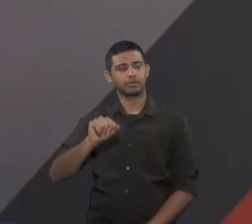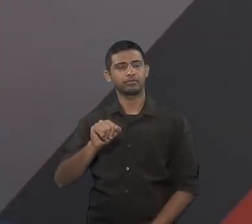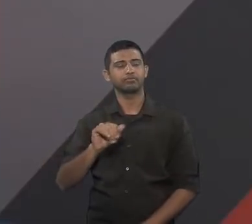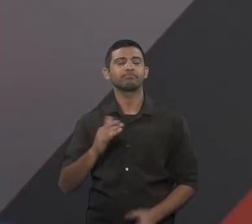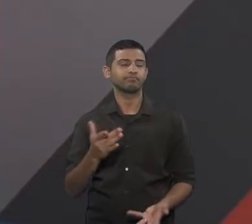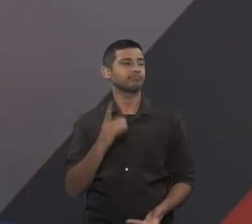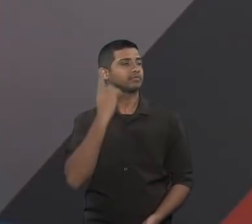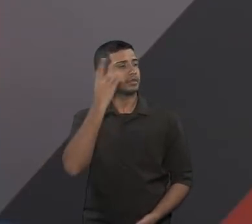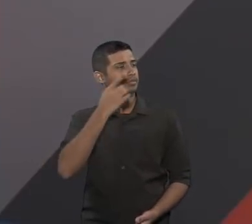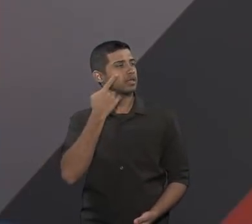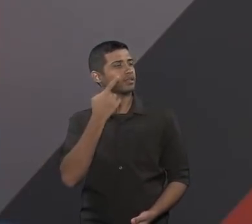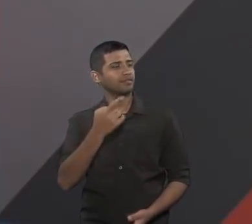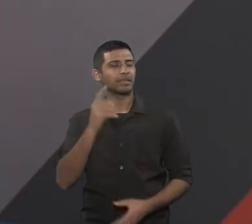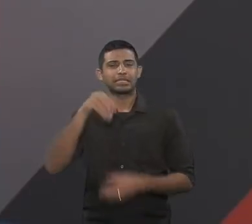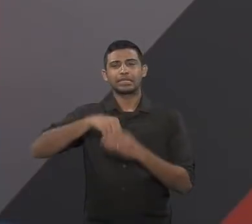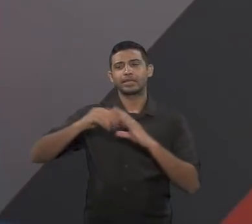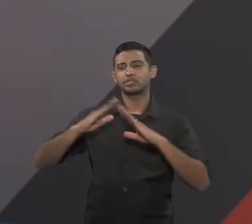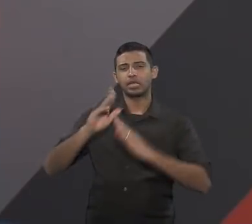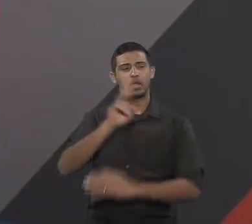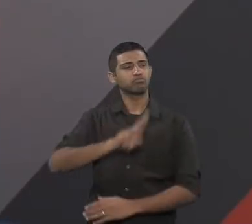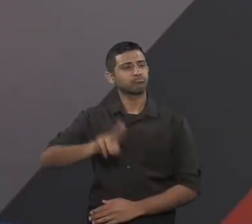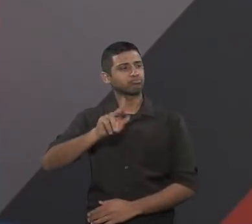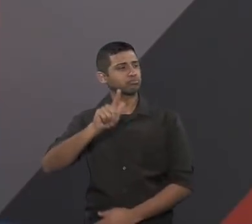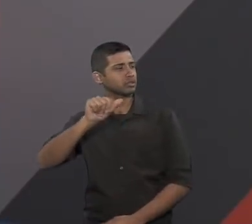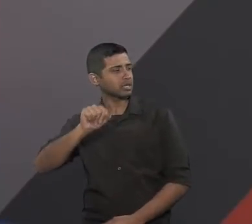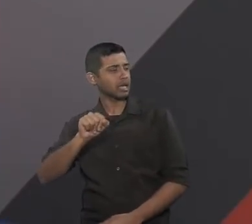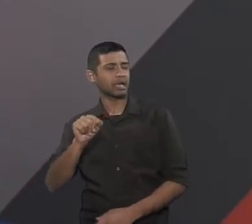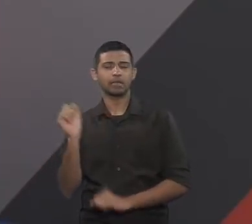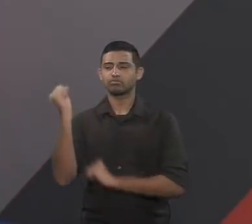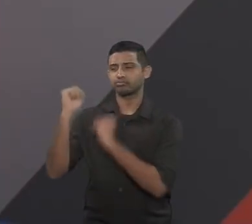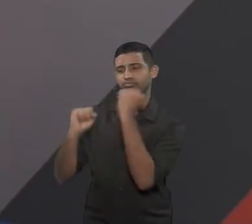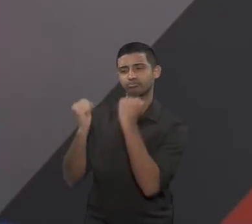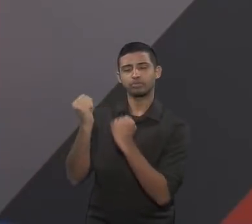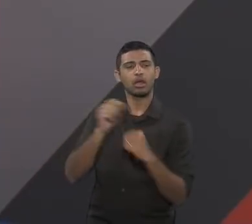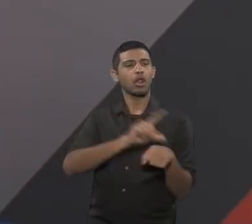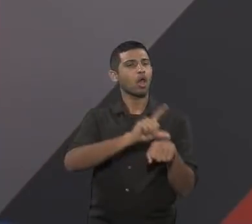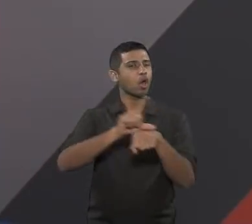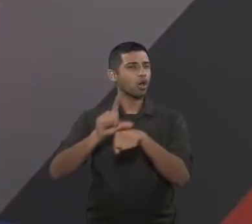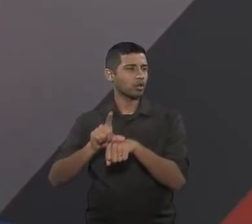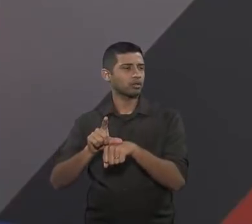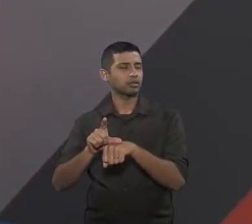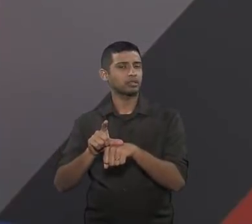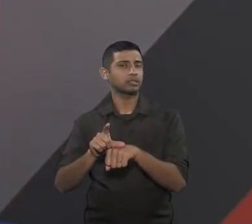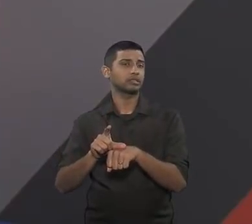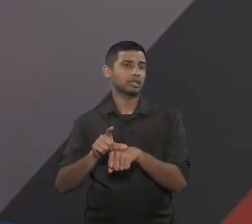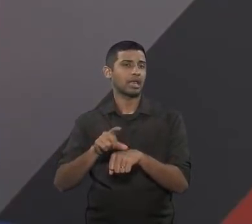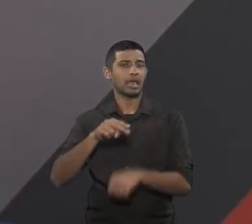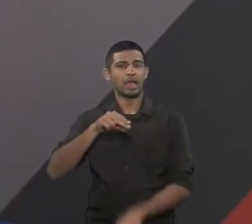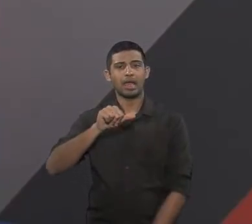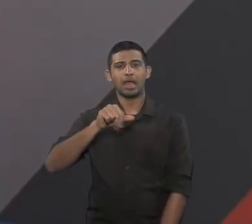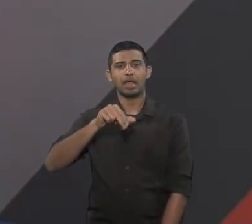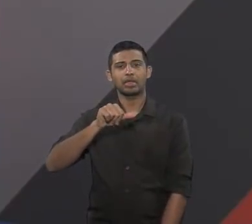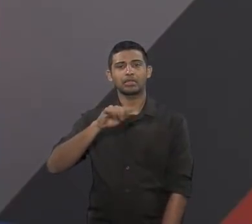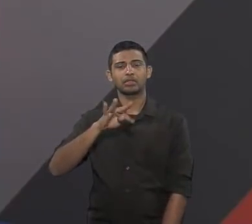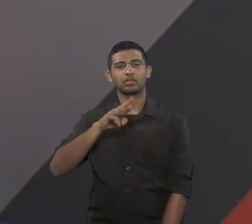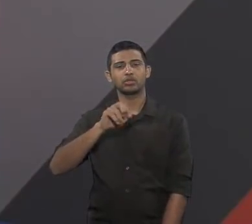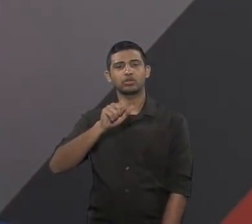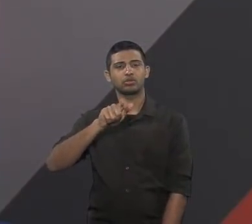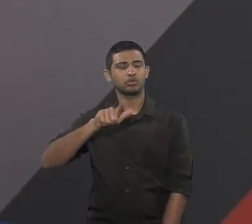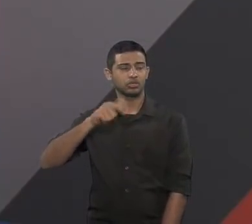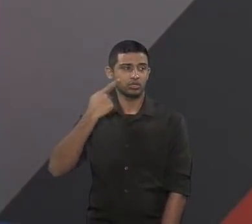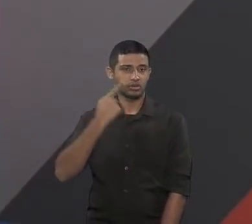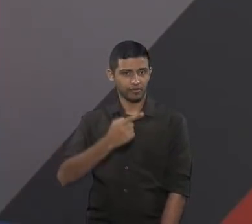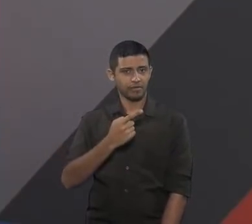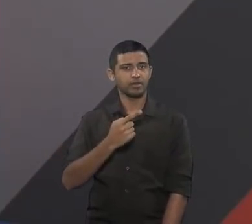Deputado, além do consumo, né, nas casas dos cariocas fluminenses, na indústria, no comércio, a Naturgia também é responsável pela distribuição do